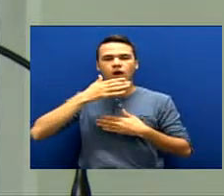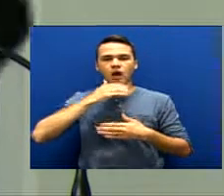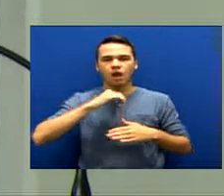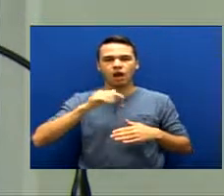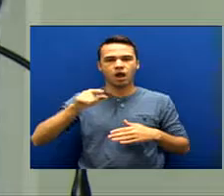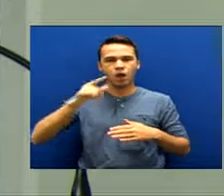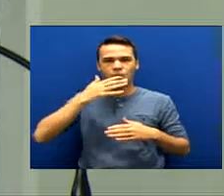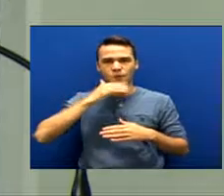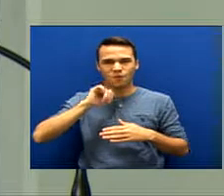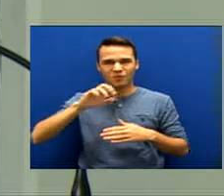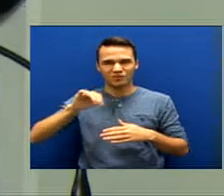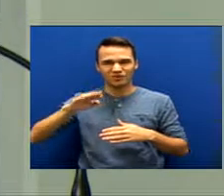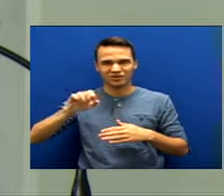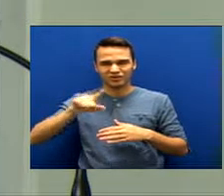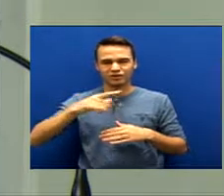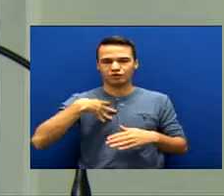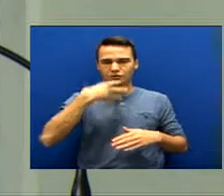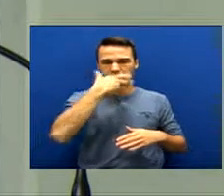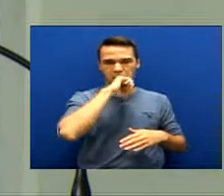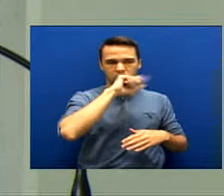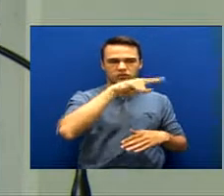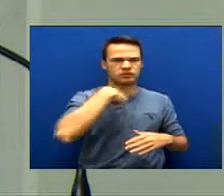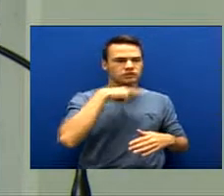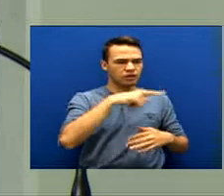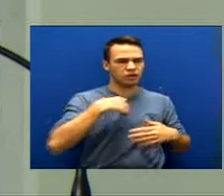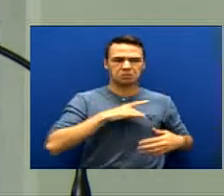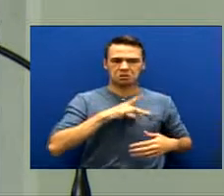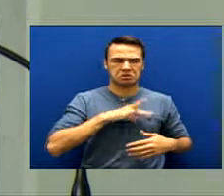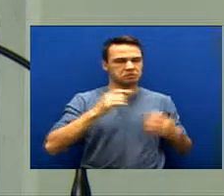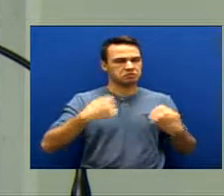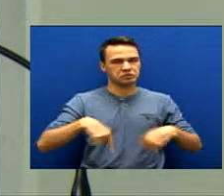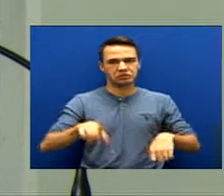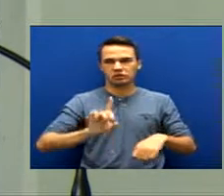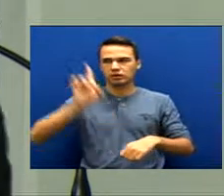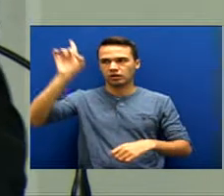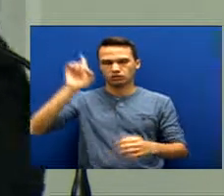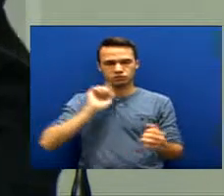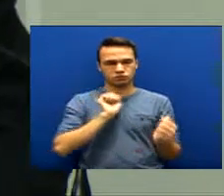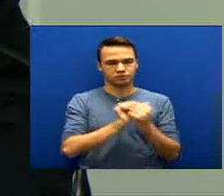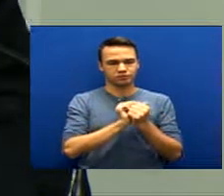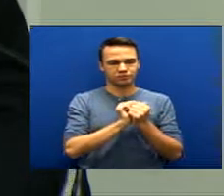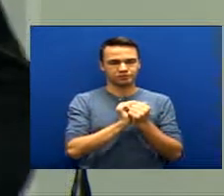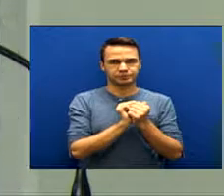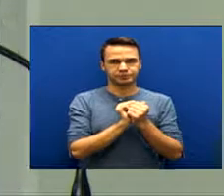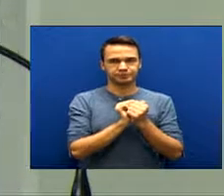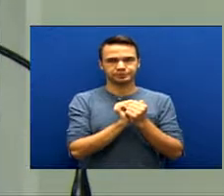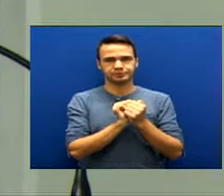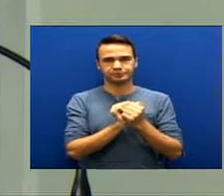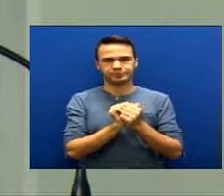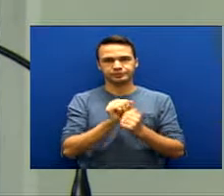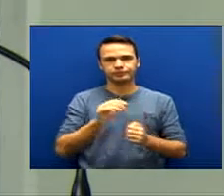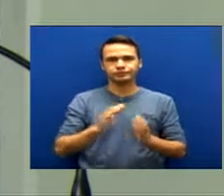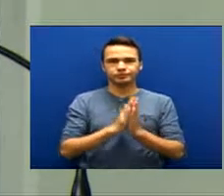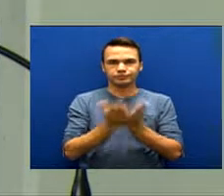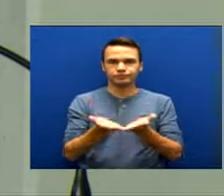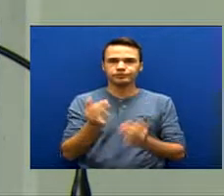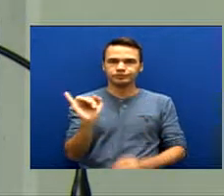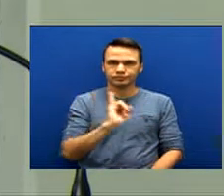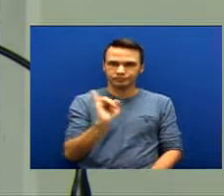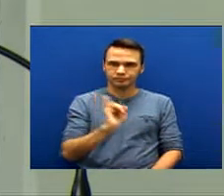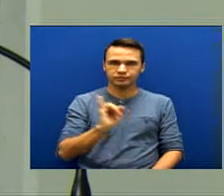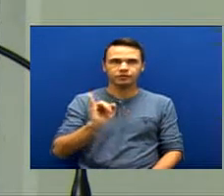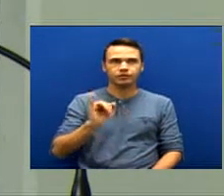Mas, senhoras e senhores, nós encontramos na Bíblia Sagrada um livro que nos revela Deus, e um